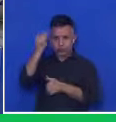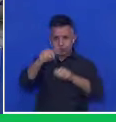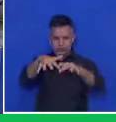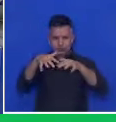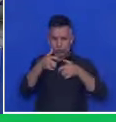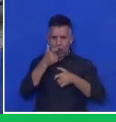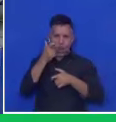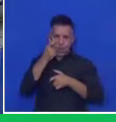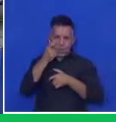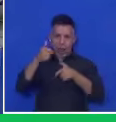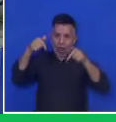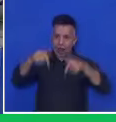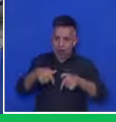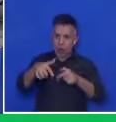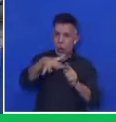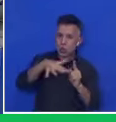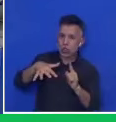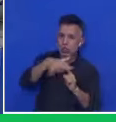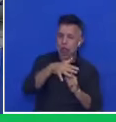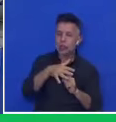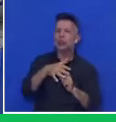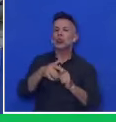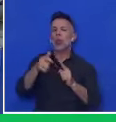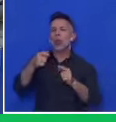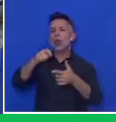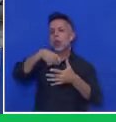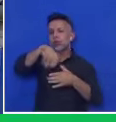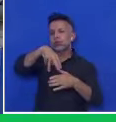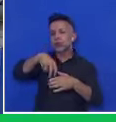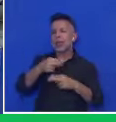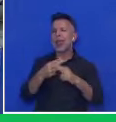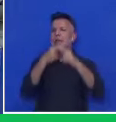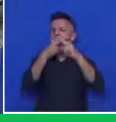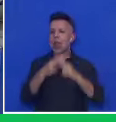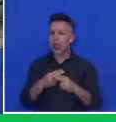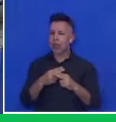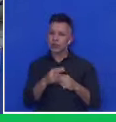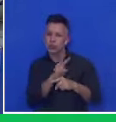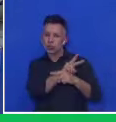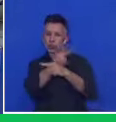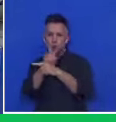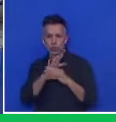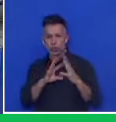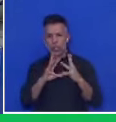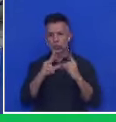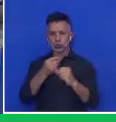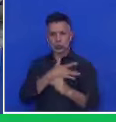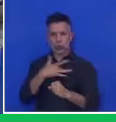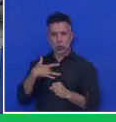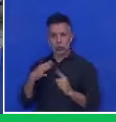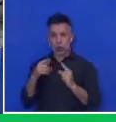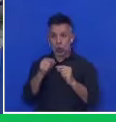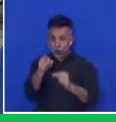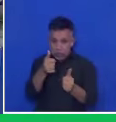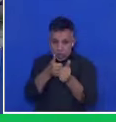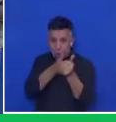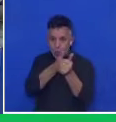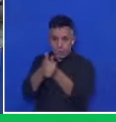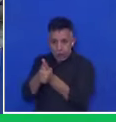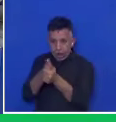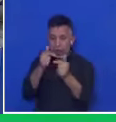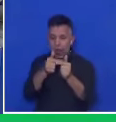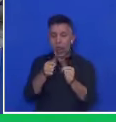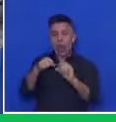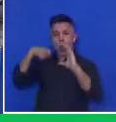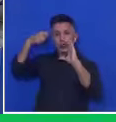de plateia aqui no espaço Loterias Caixa, priorizando assim o bem-estar de todos. Você acompanha o sorteio da Mega